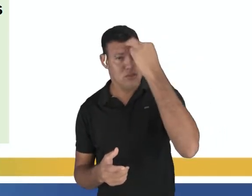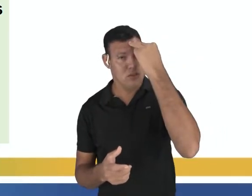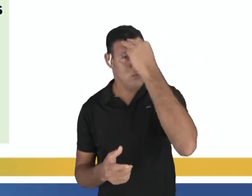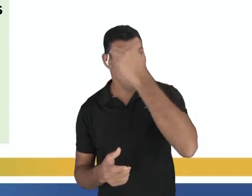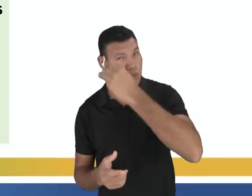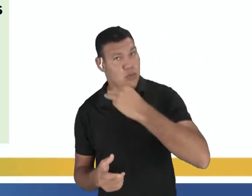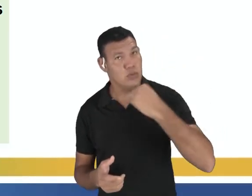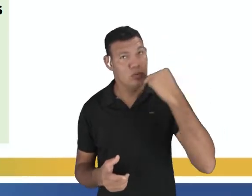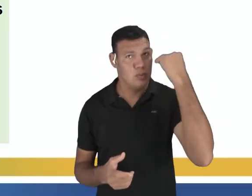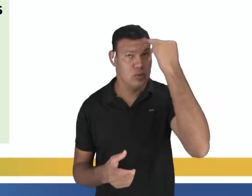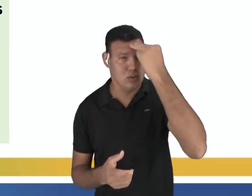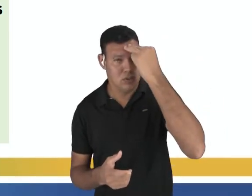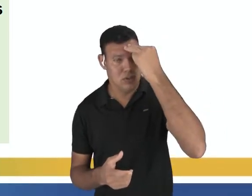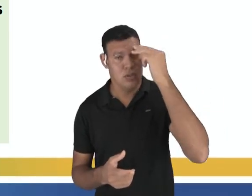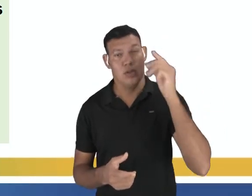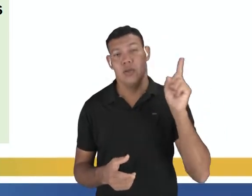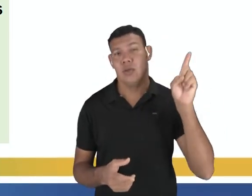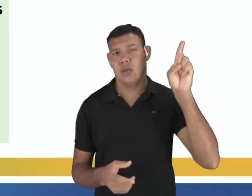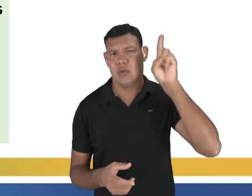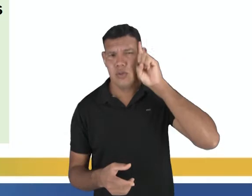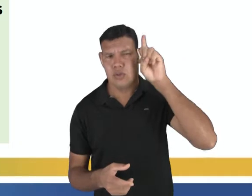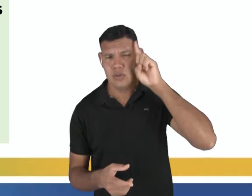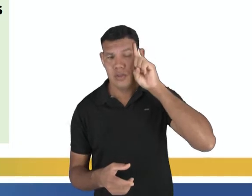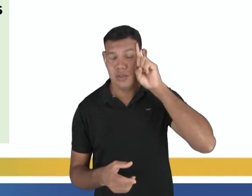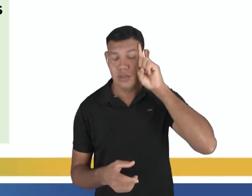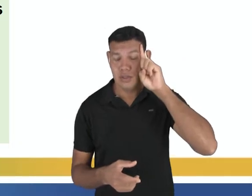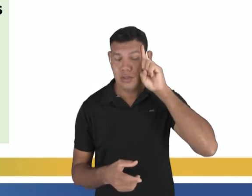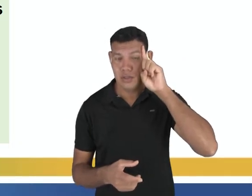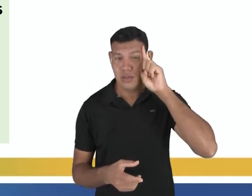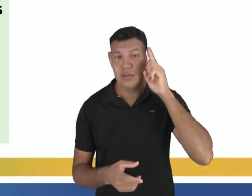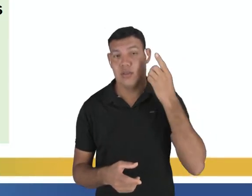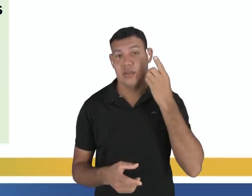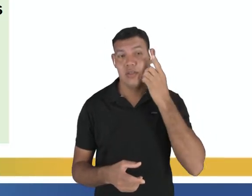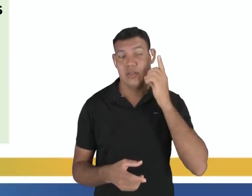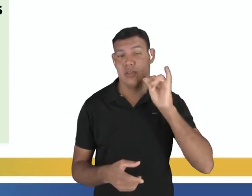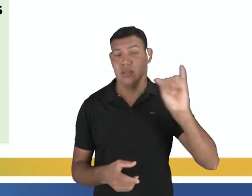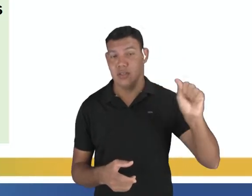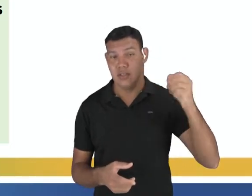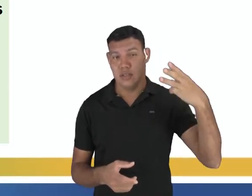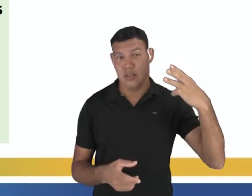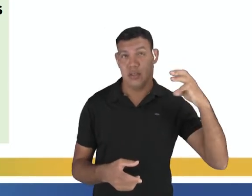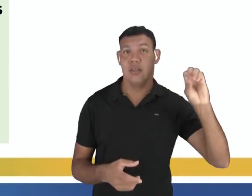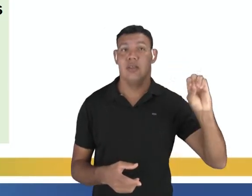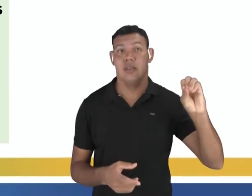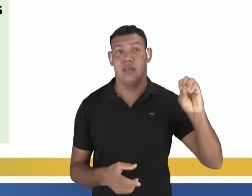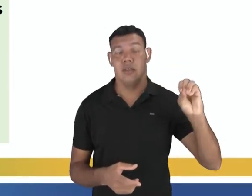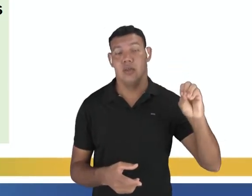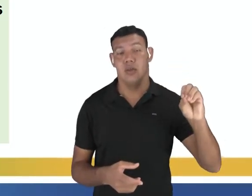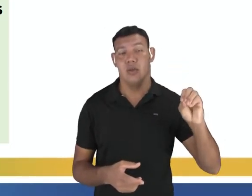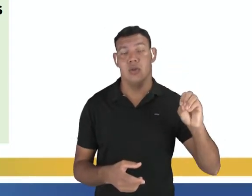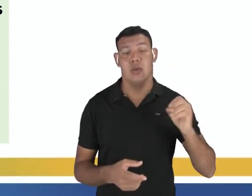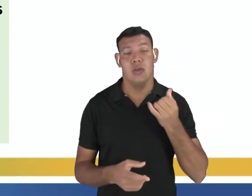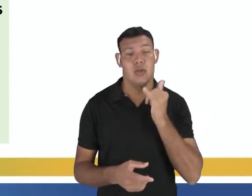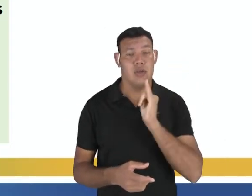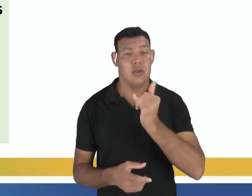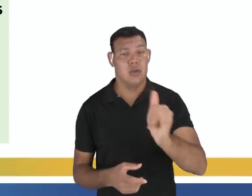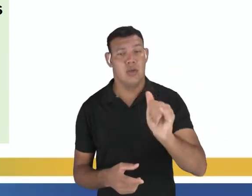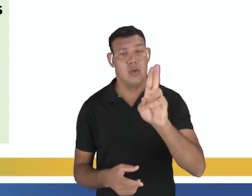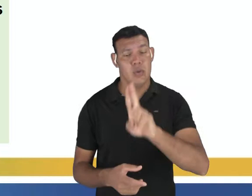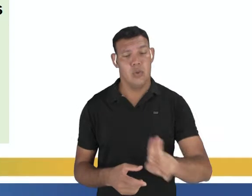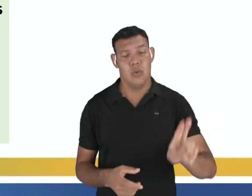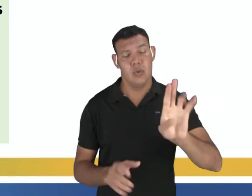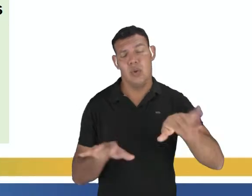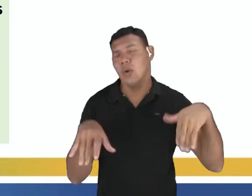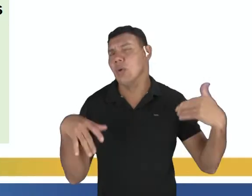elétrica, tá? Então vejam que nessa questão ele já não pede que você converta em dinheiro, né? Ele só pede que você calcule o quanto que esse chuveiro